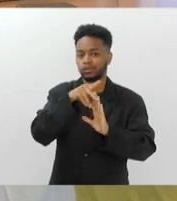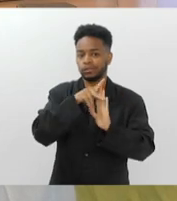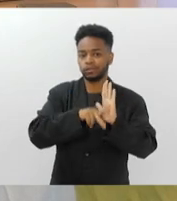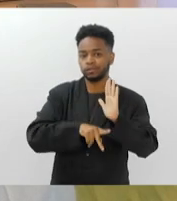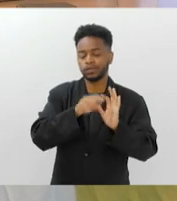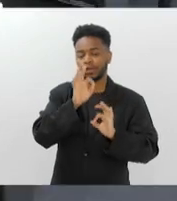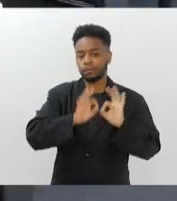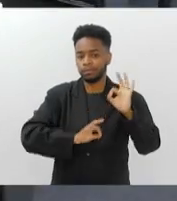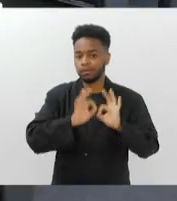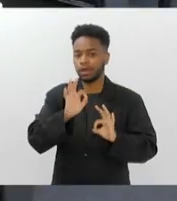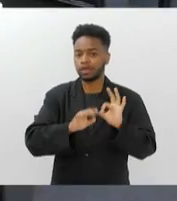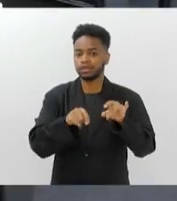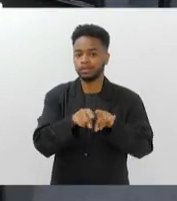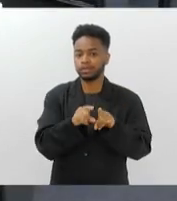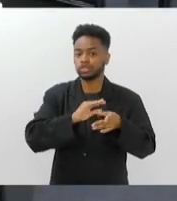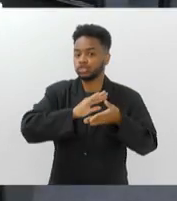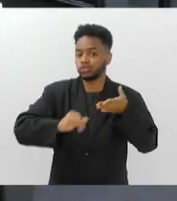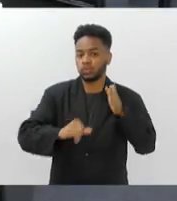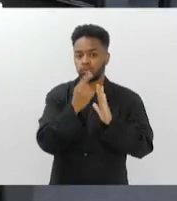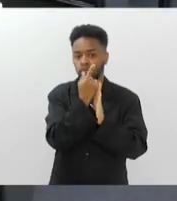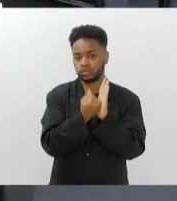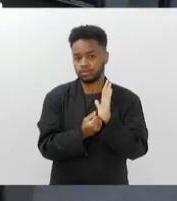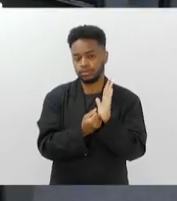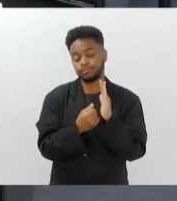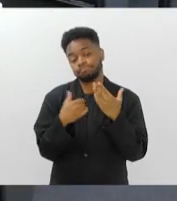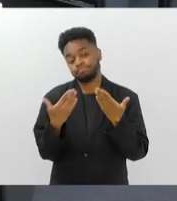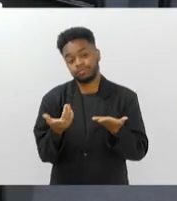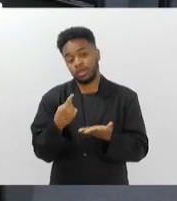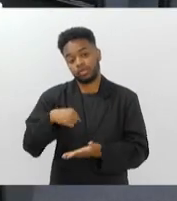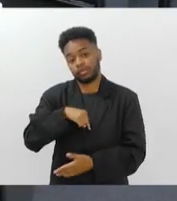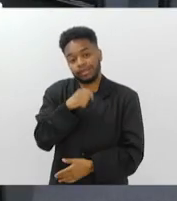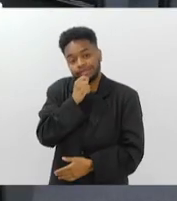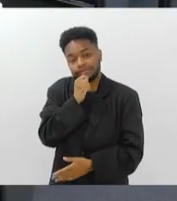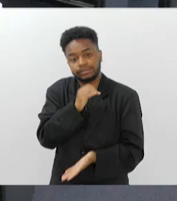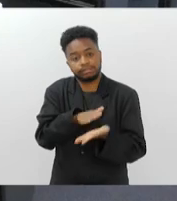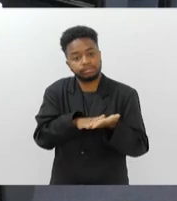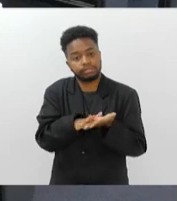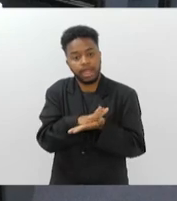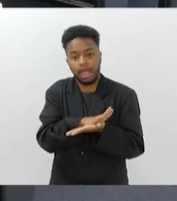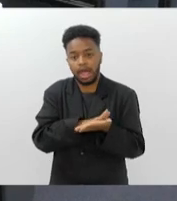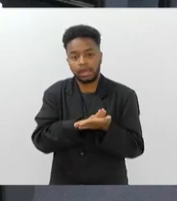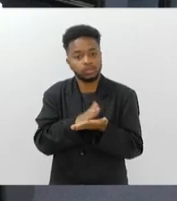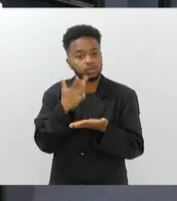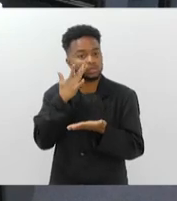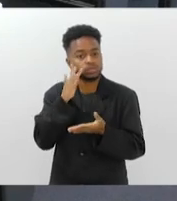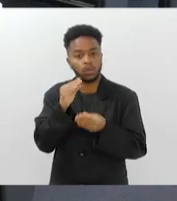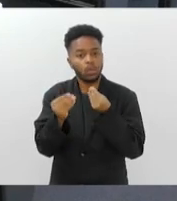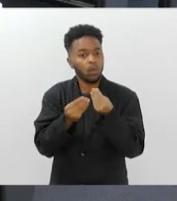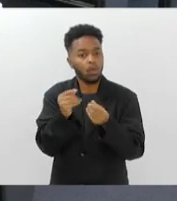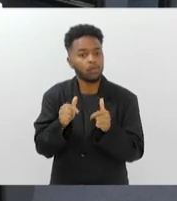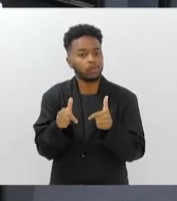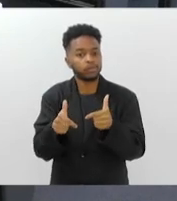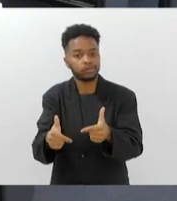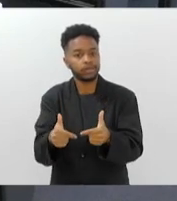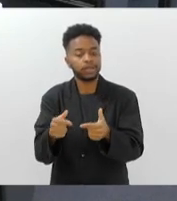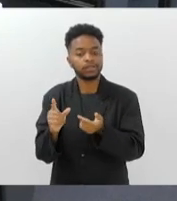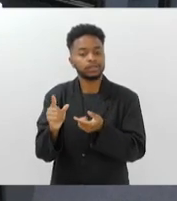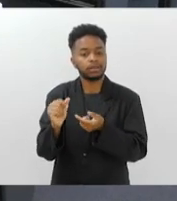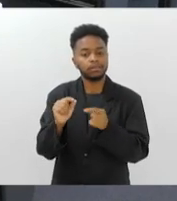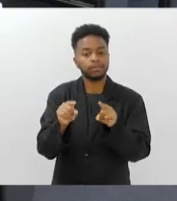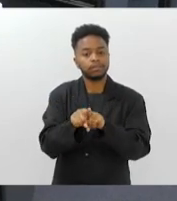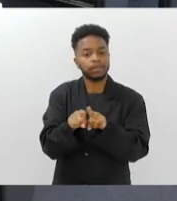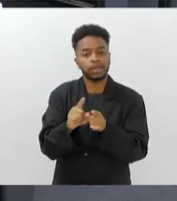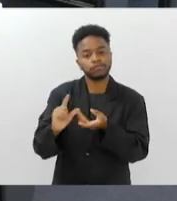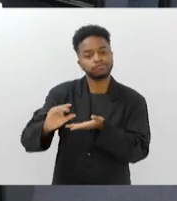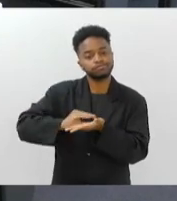dentro do orçamento do do plano estadual de combate à pobreza então nós ficamos sem sem nenhuma sem nenhum Horizonte de recurso público de financiamento sustentável